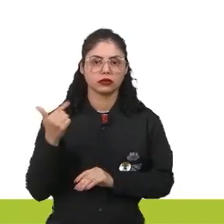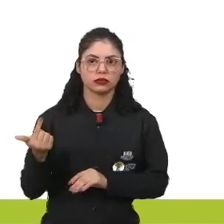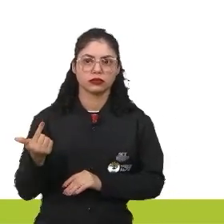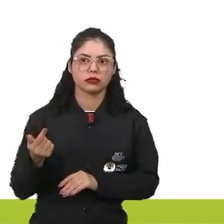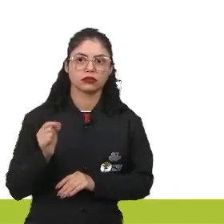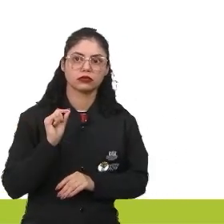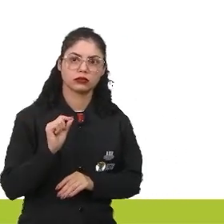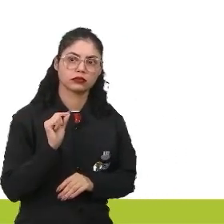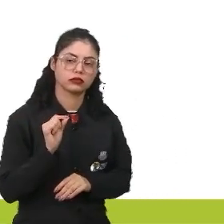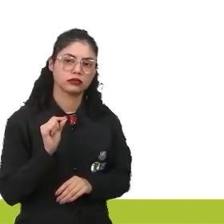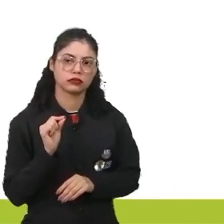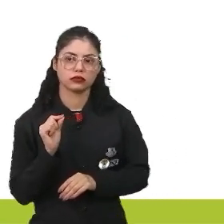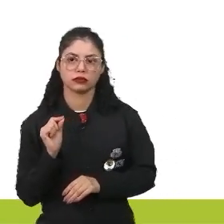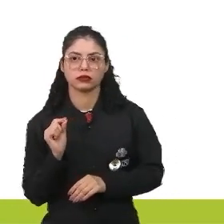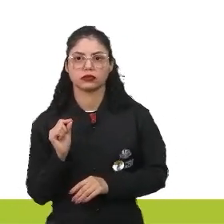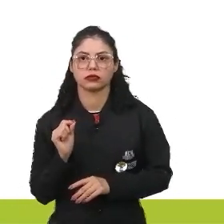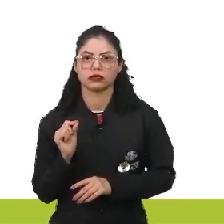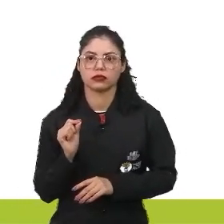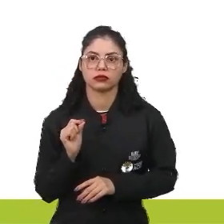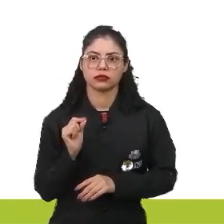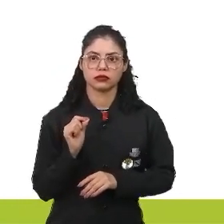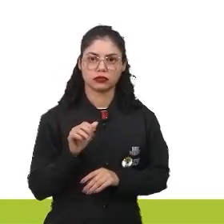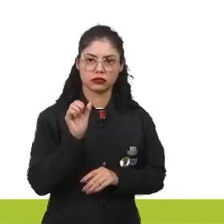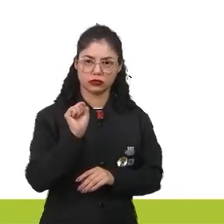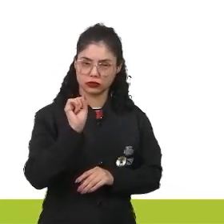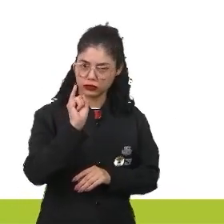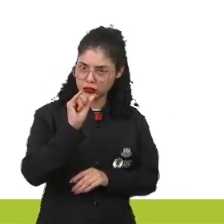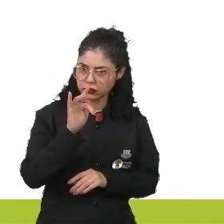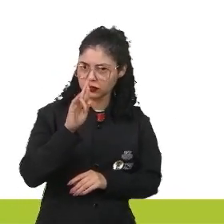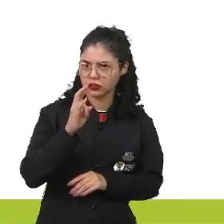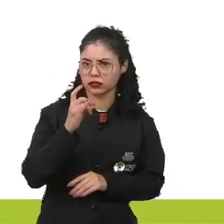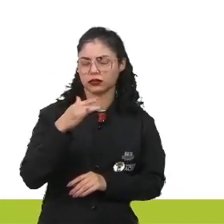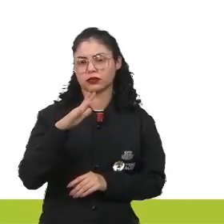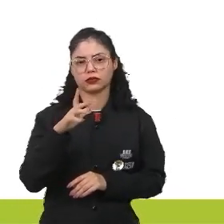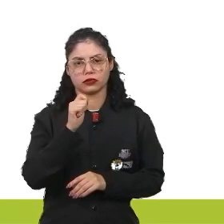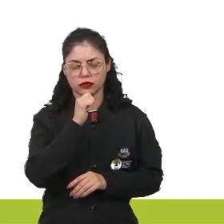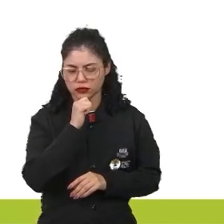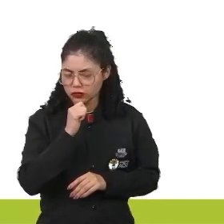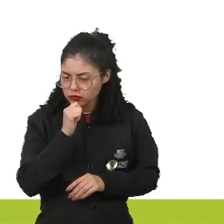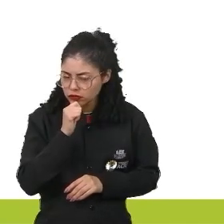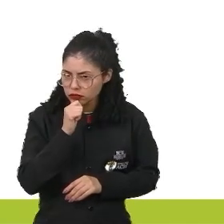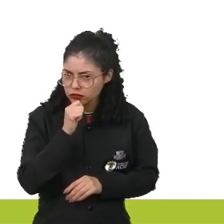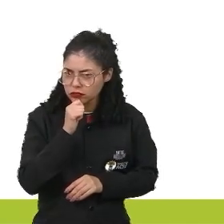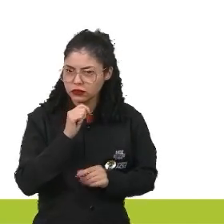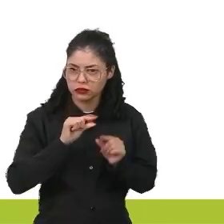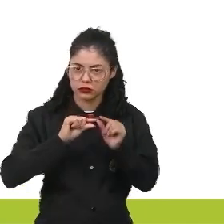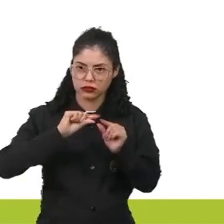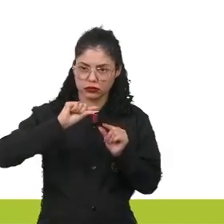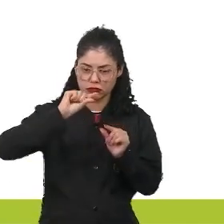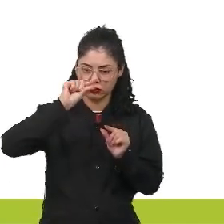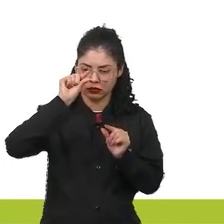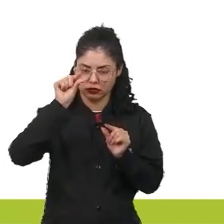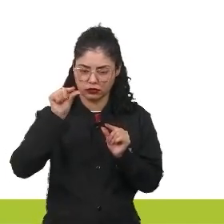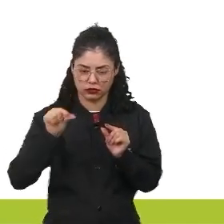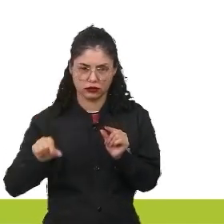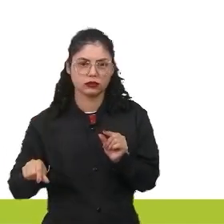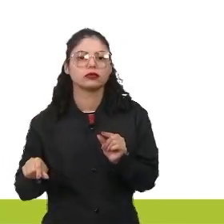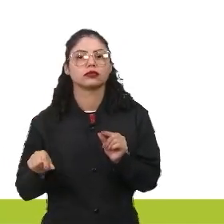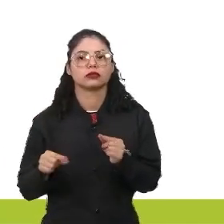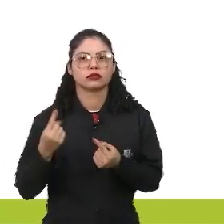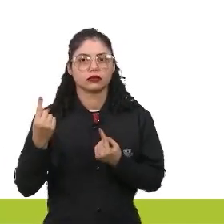é a parte de sifonação. É como se fosse aqui, ó, um caninho, onde eu vou pegar ali